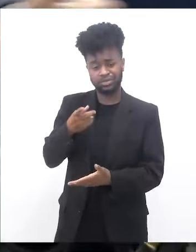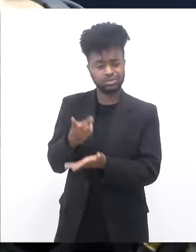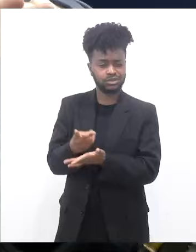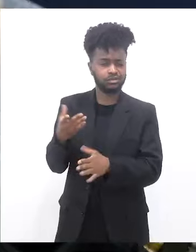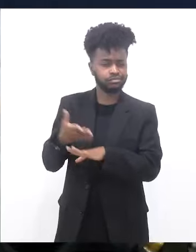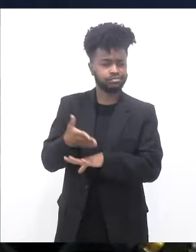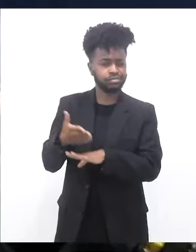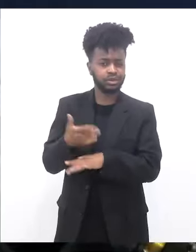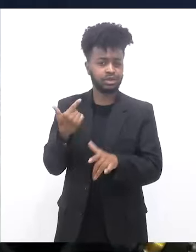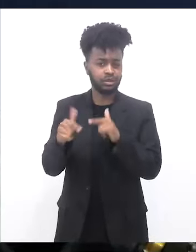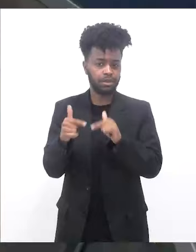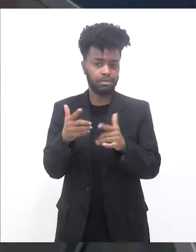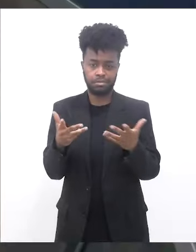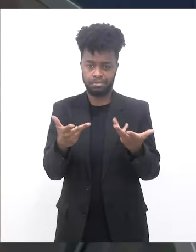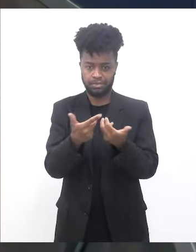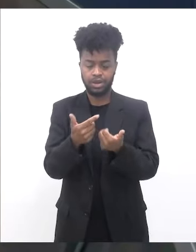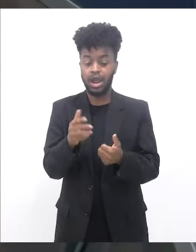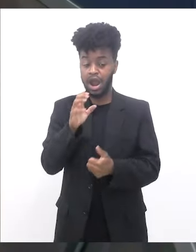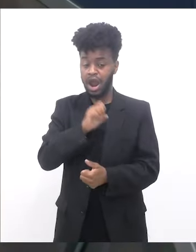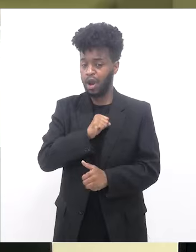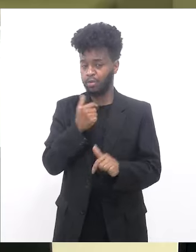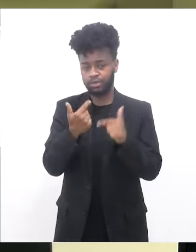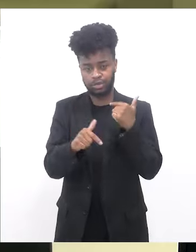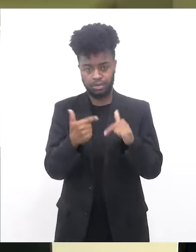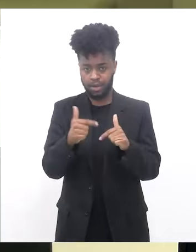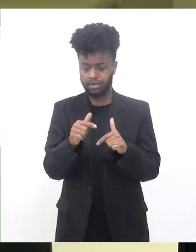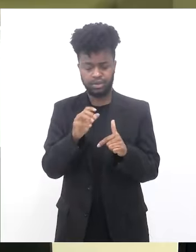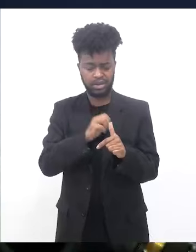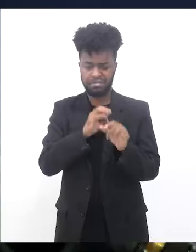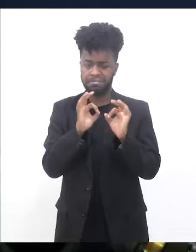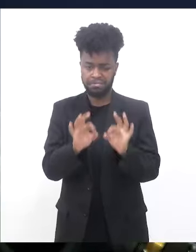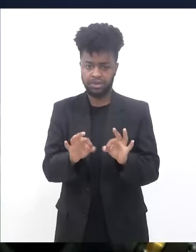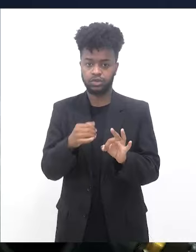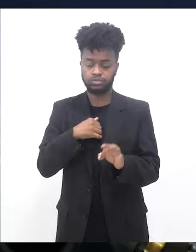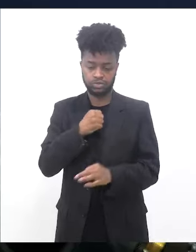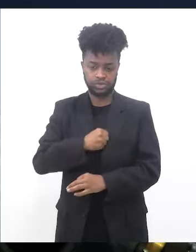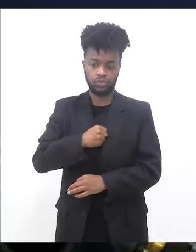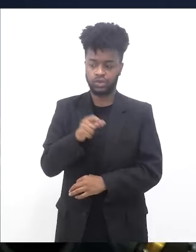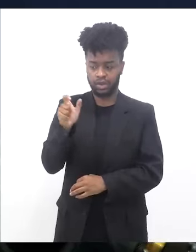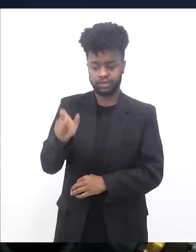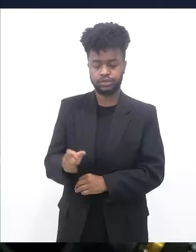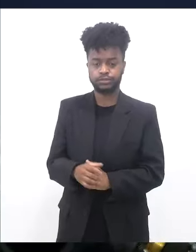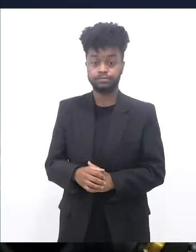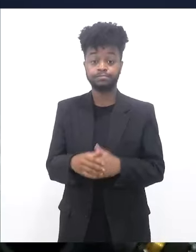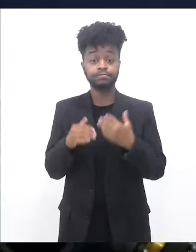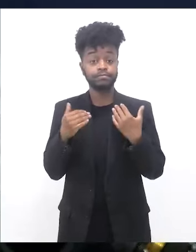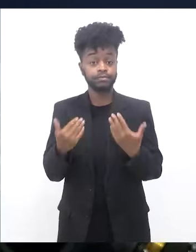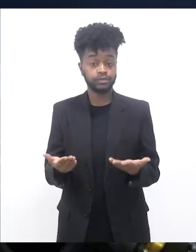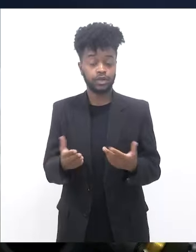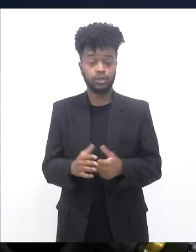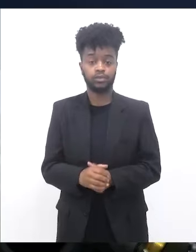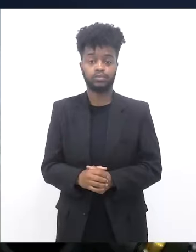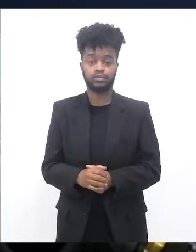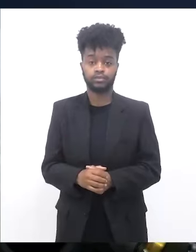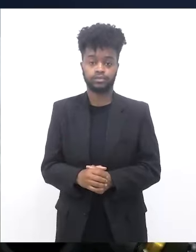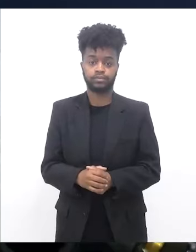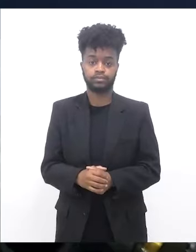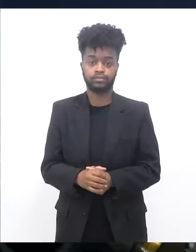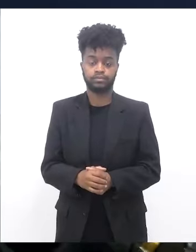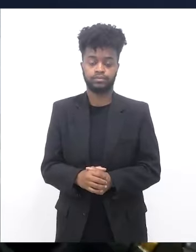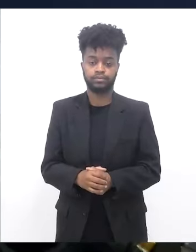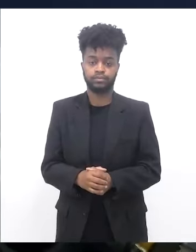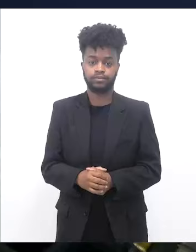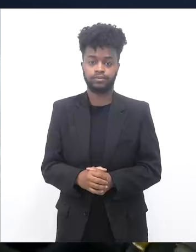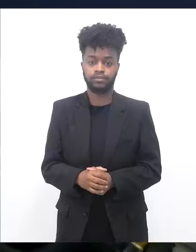lá, ajudando aí. Um negócio sensacional. Aquele que ama o que faz, né? Apaixonado, eu tenho muita saudade dele. Top. Bom, seguinte,